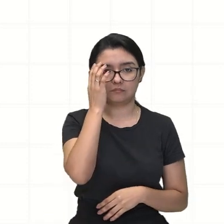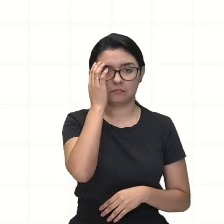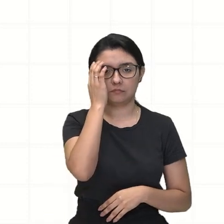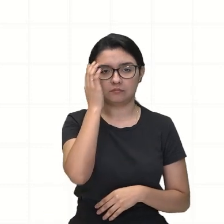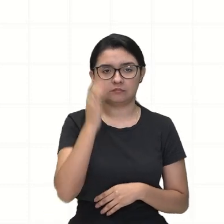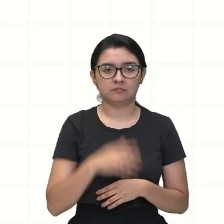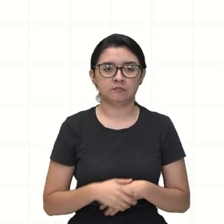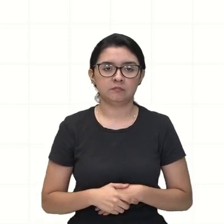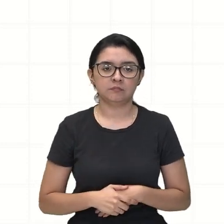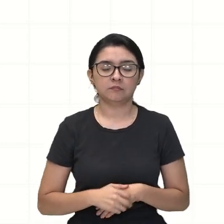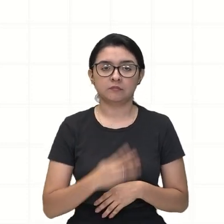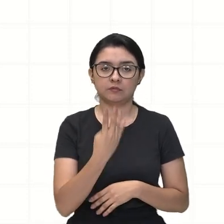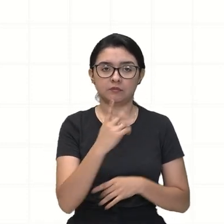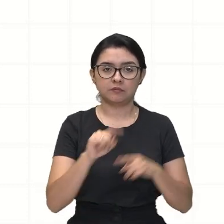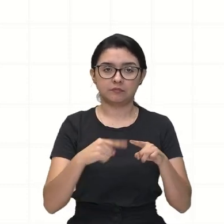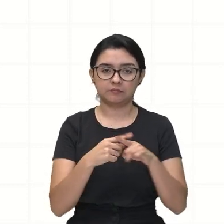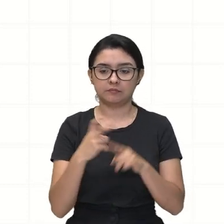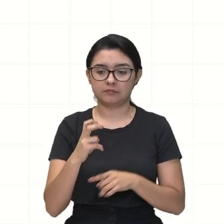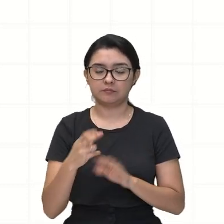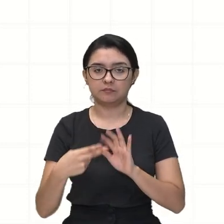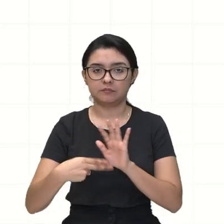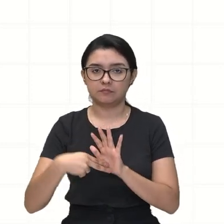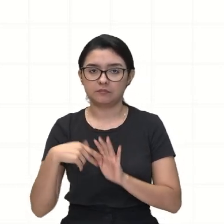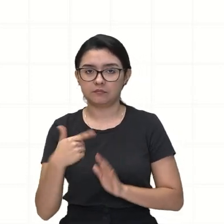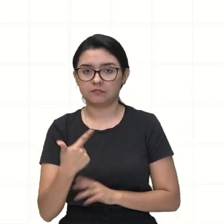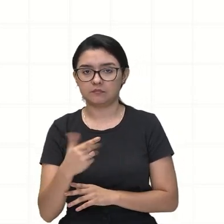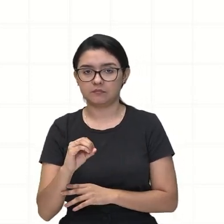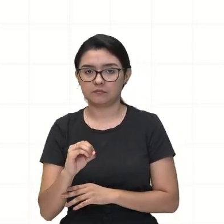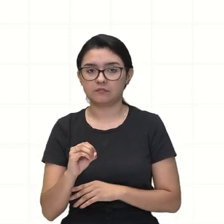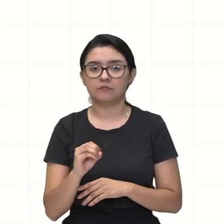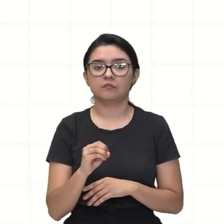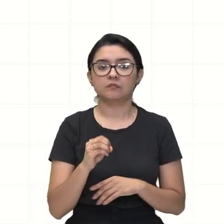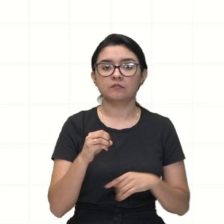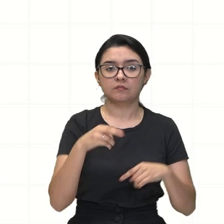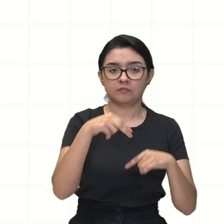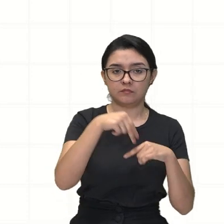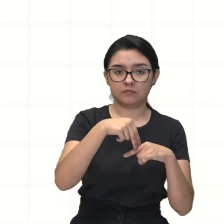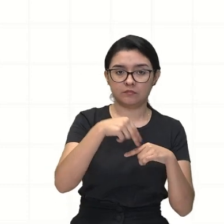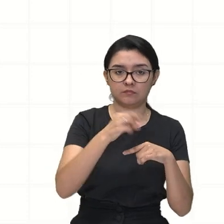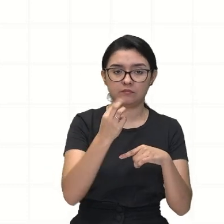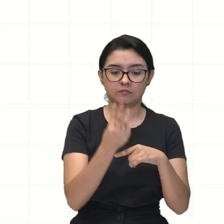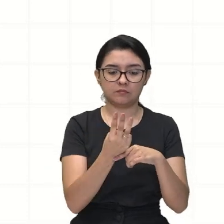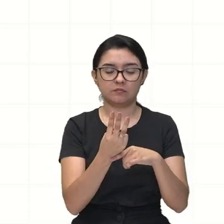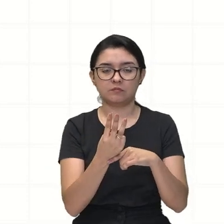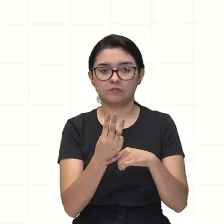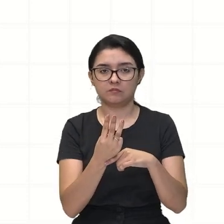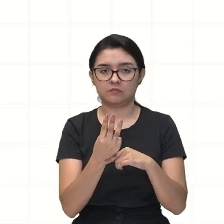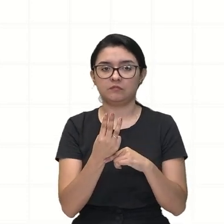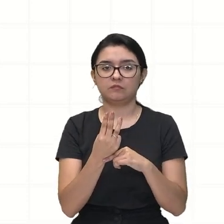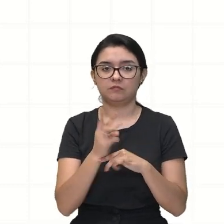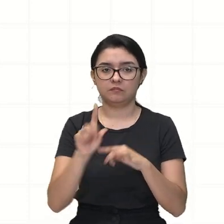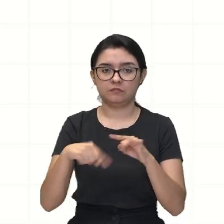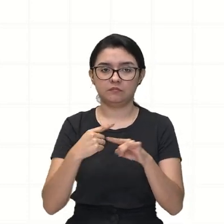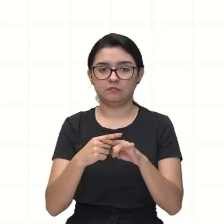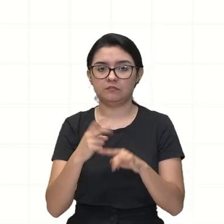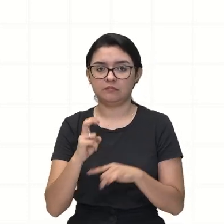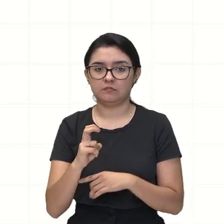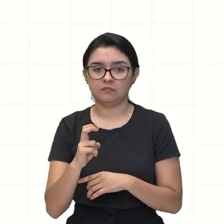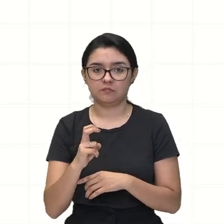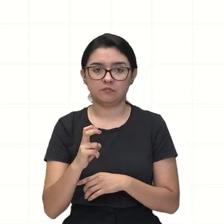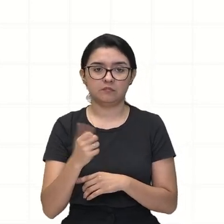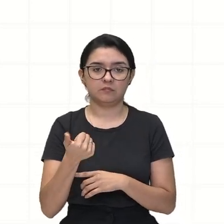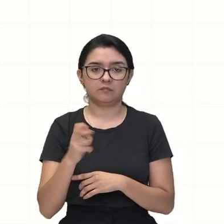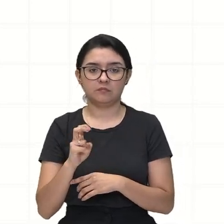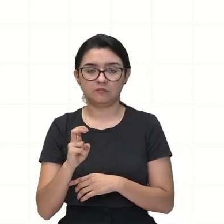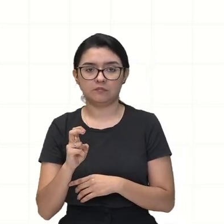4, né, vezes 5, 20. No numerador, como nós vamos multiplicar também por 5, 3 vezes 5,